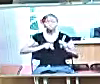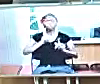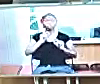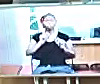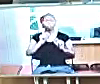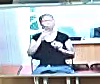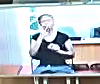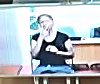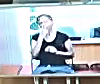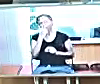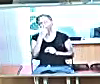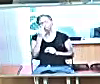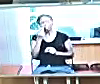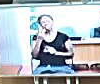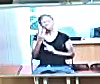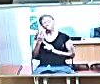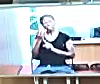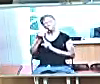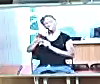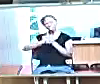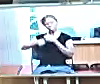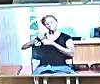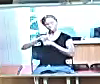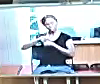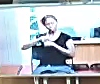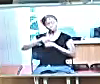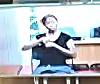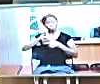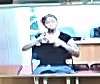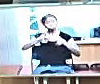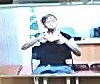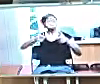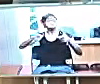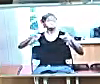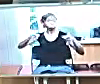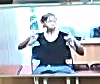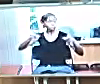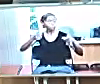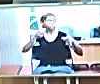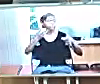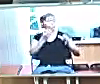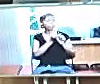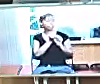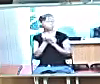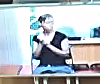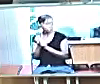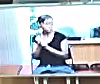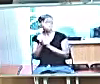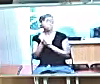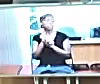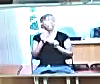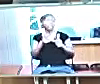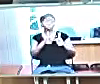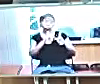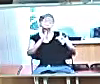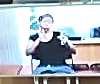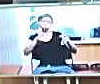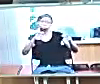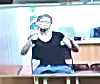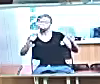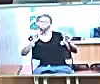pelo que me parece nesses últimos três anos ela tem uma crescente e essa crescente ela resulta dentro do